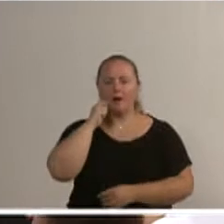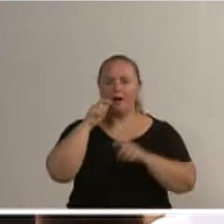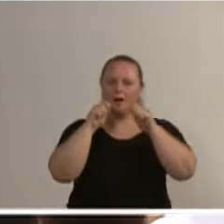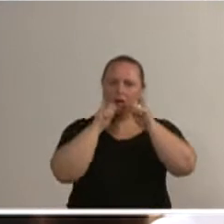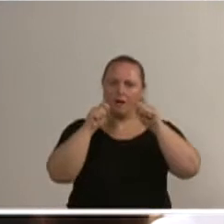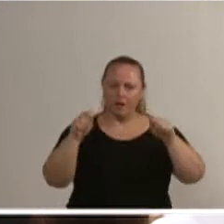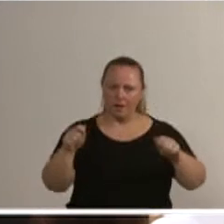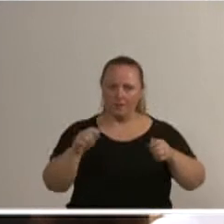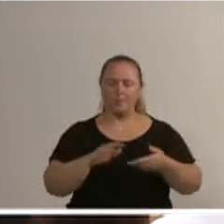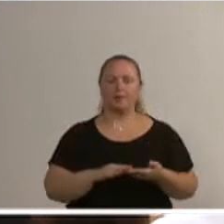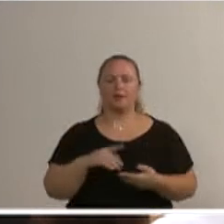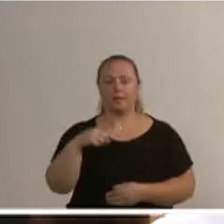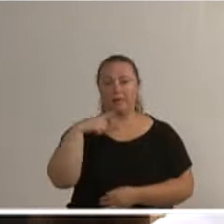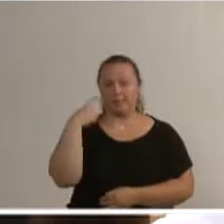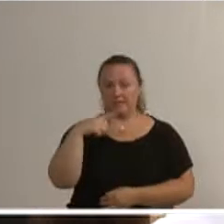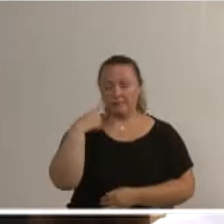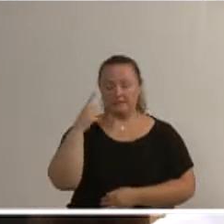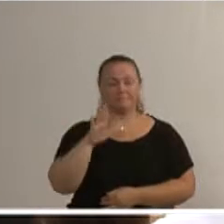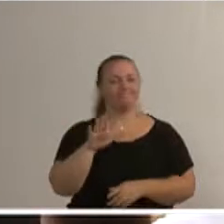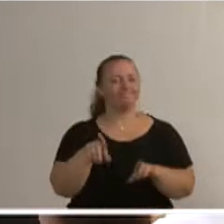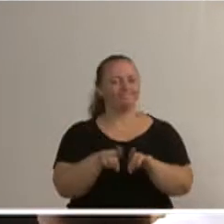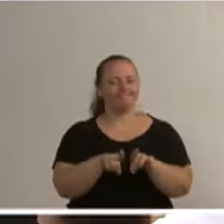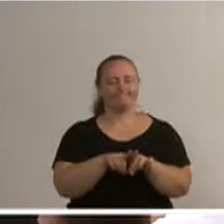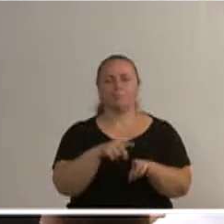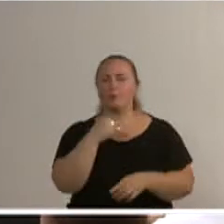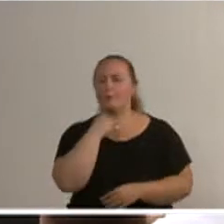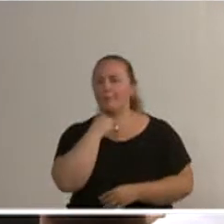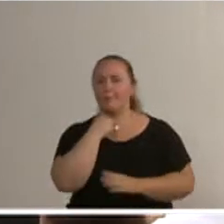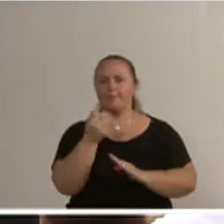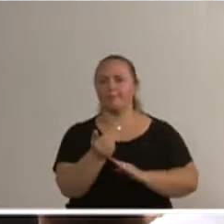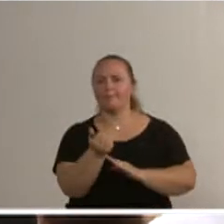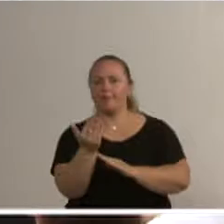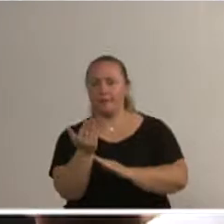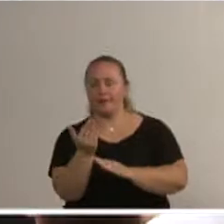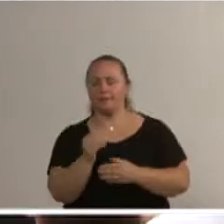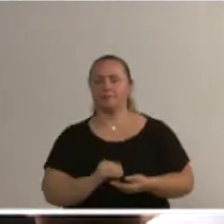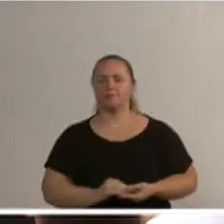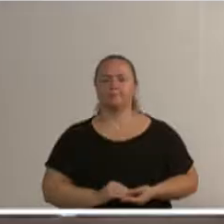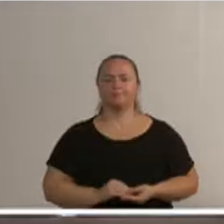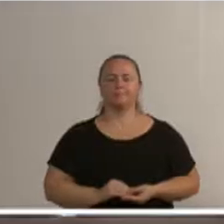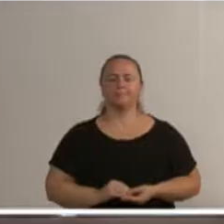vereador Marcelo Lanzarin também com agenda externa. Quero que